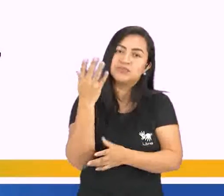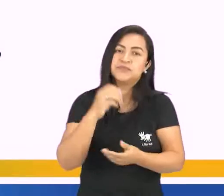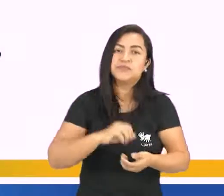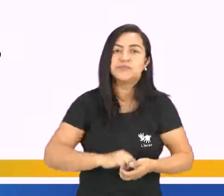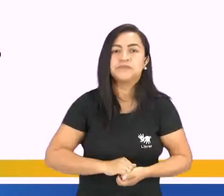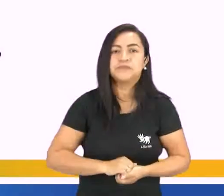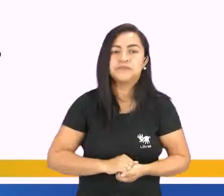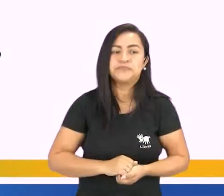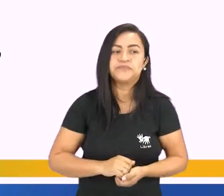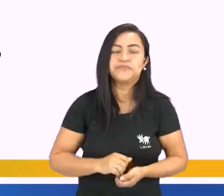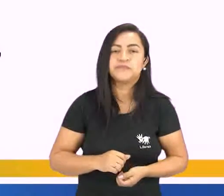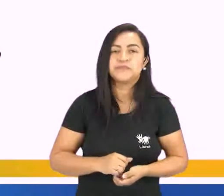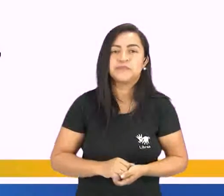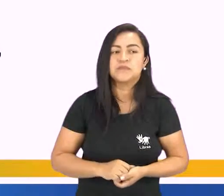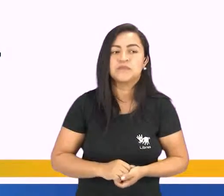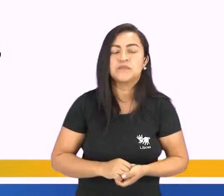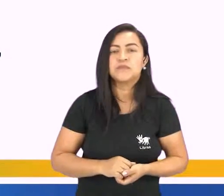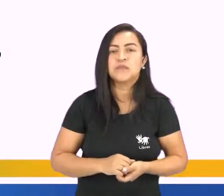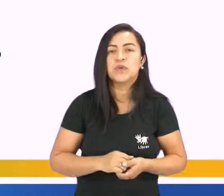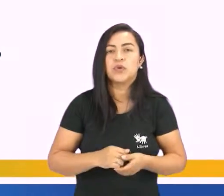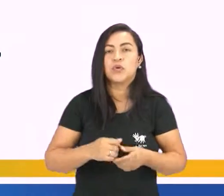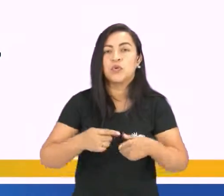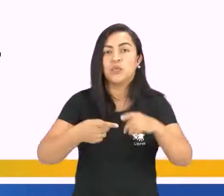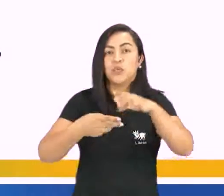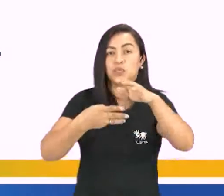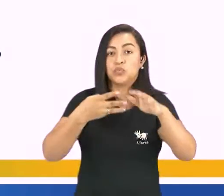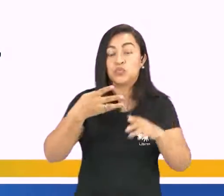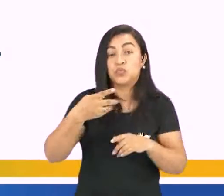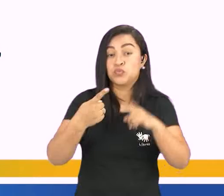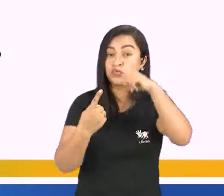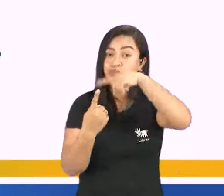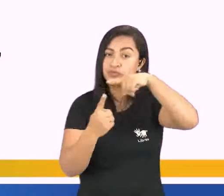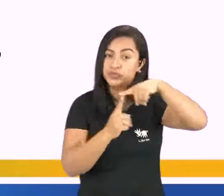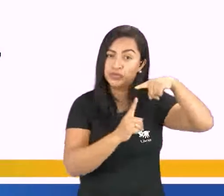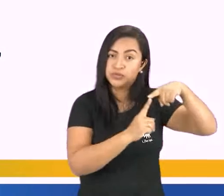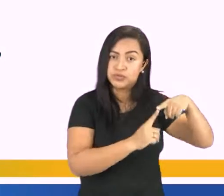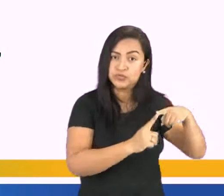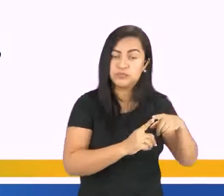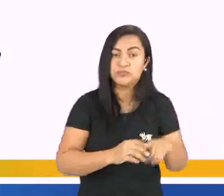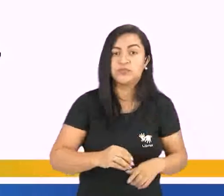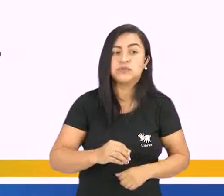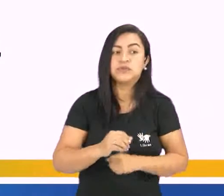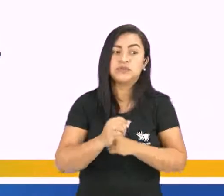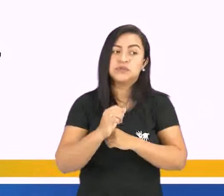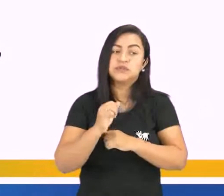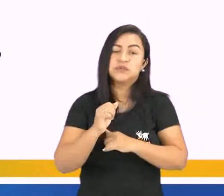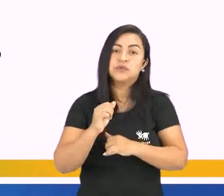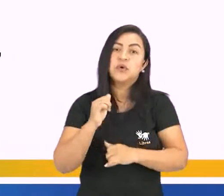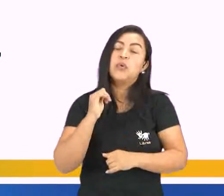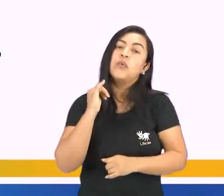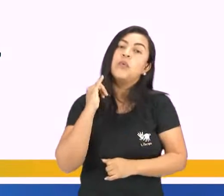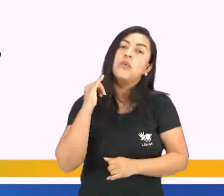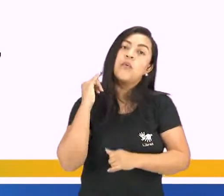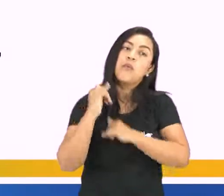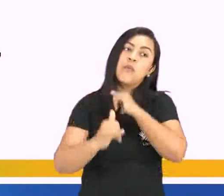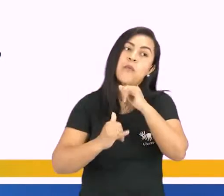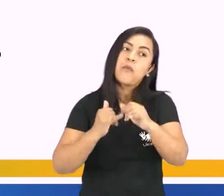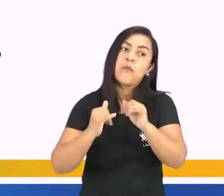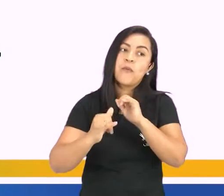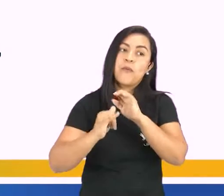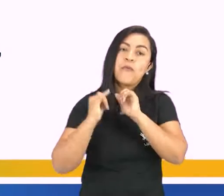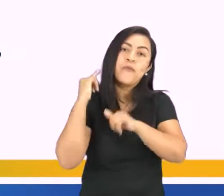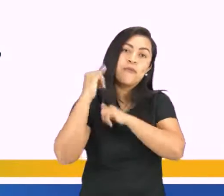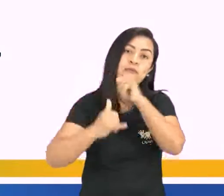desenlace. Los tipos de texto narrativo son cuento, leyenda,